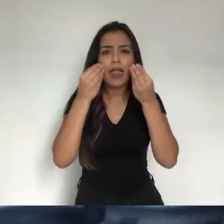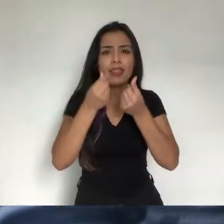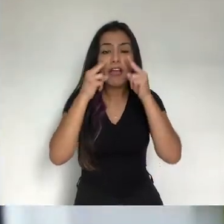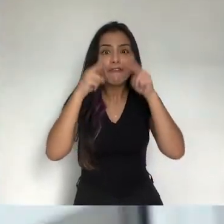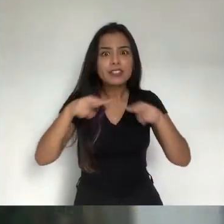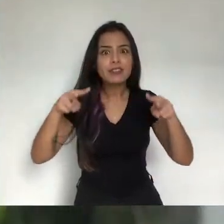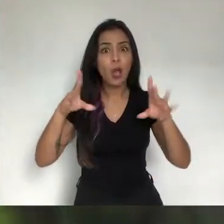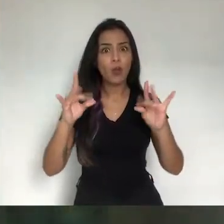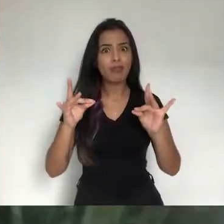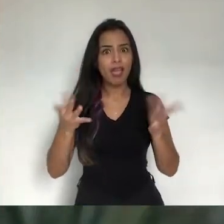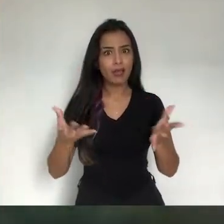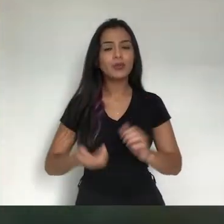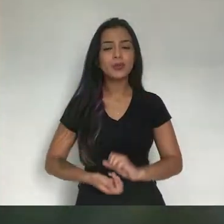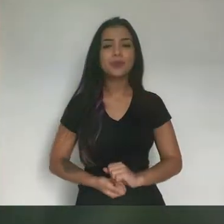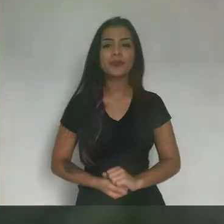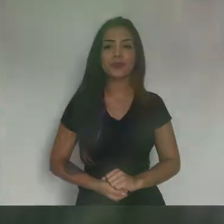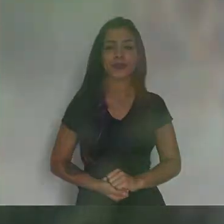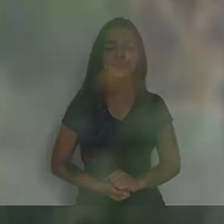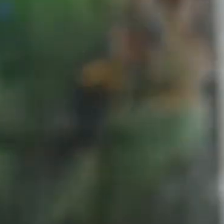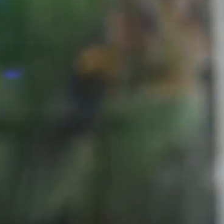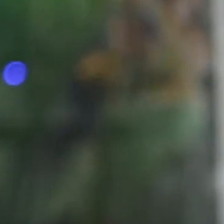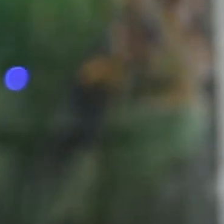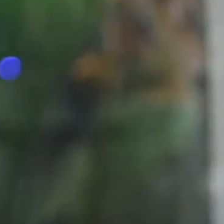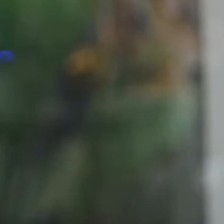olfato, paladar, visão, tato. Não.